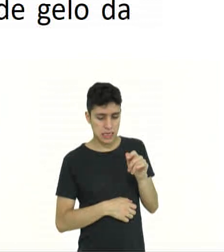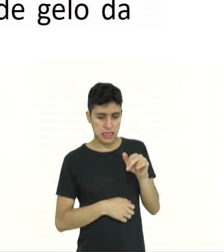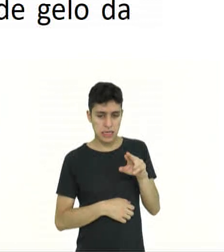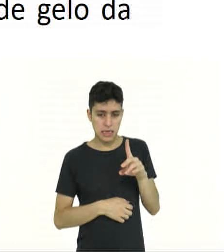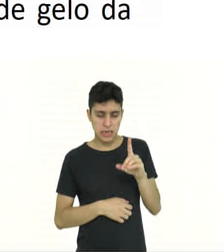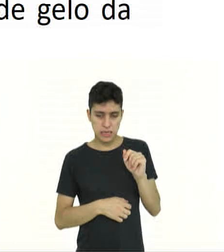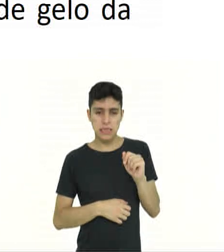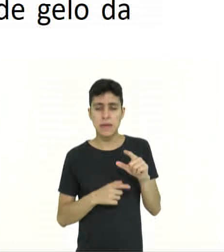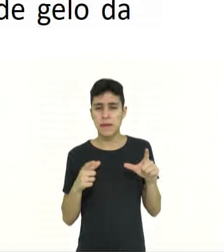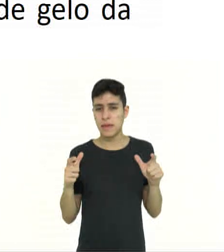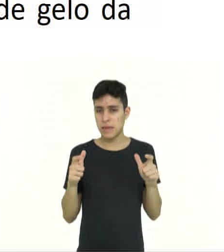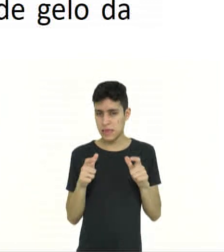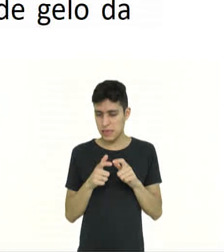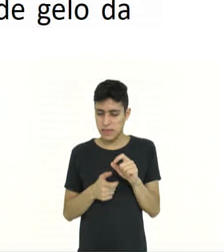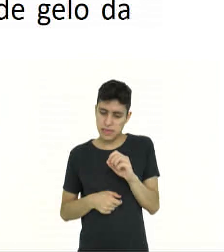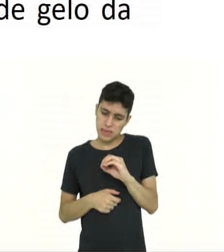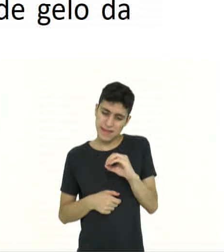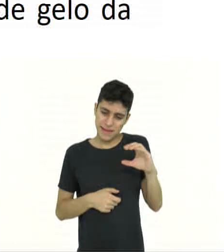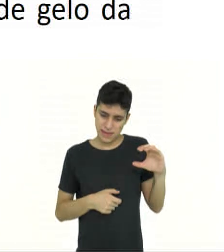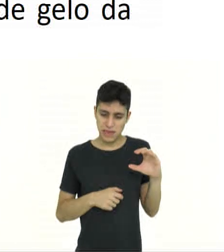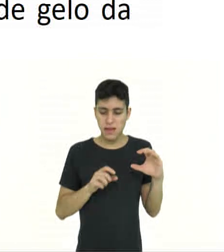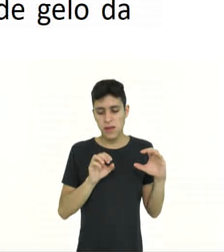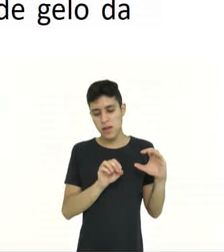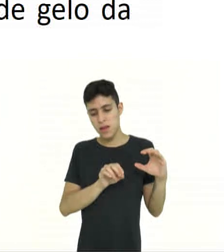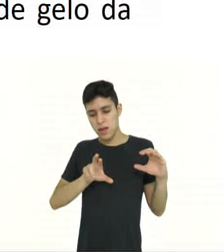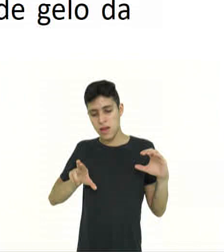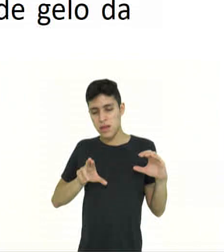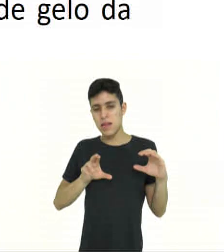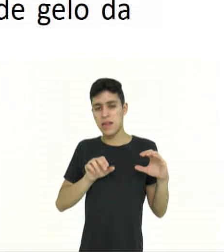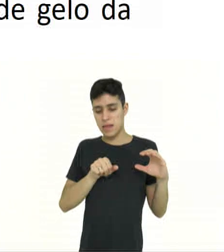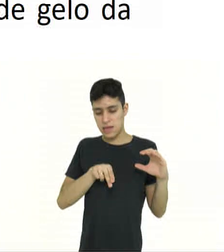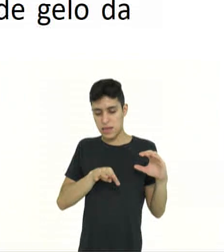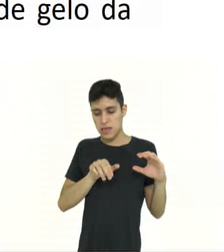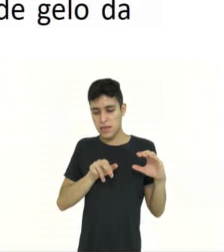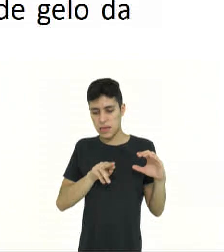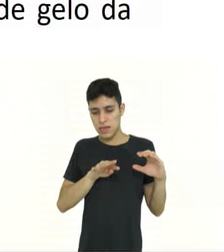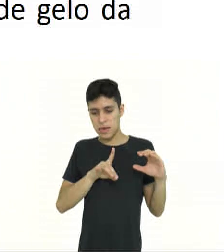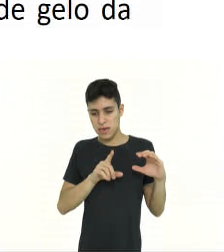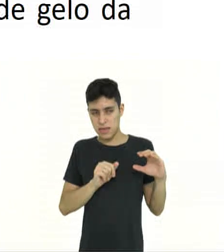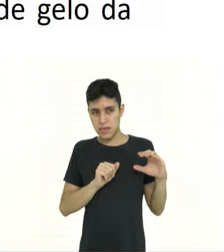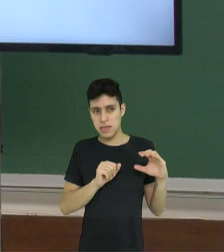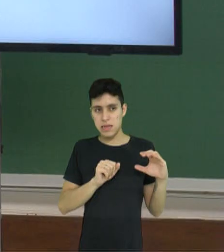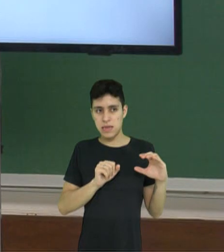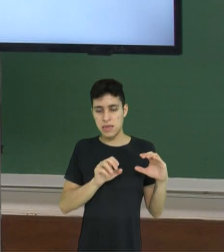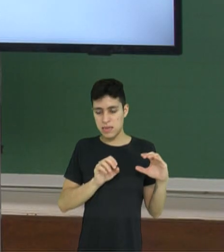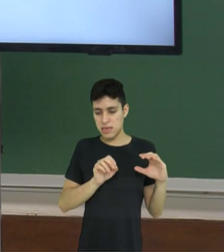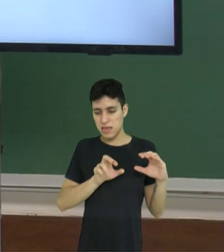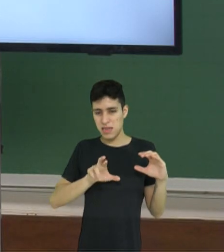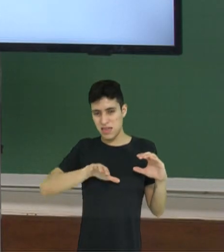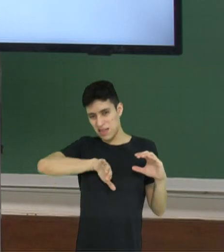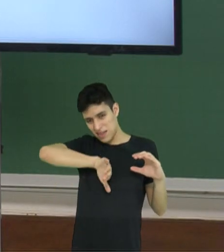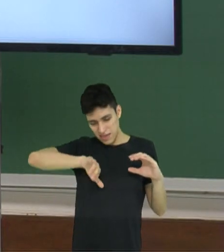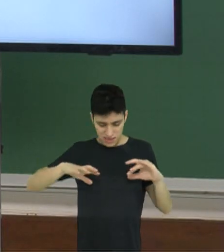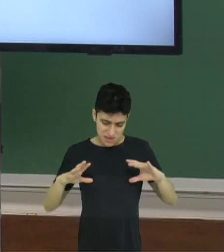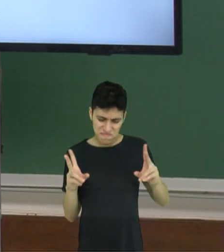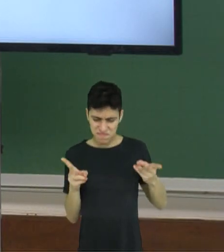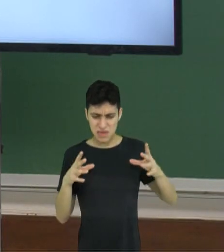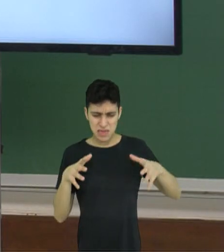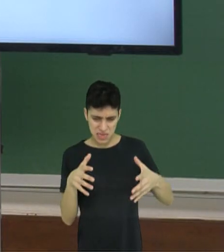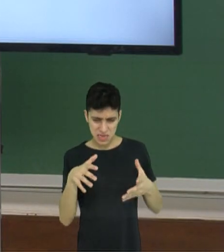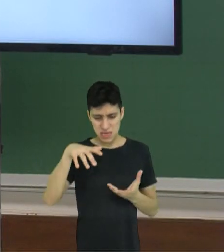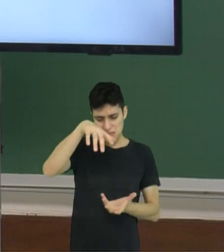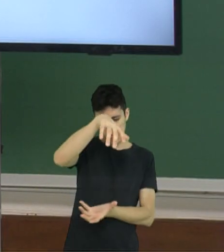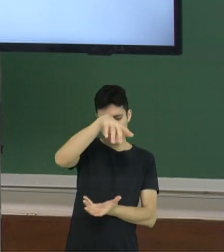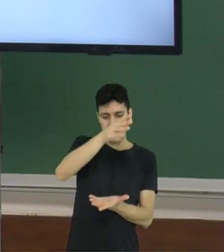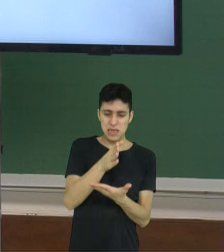Antártida Menor, e a Antártida Oriental, ou Antártida Menor. Estão localizados basicamente nos dois hemisférios, ali,